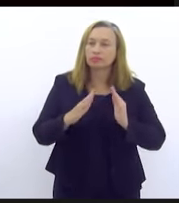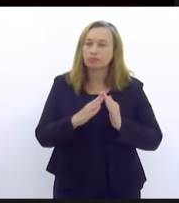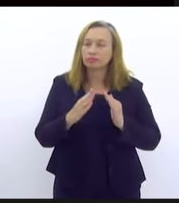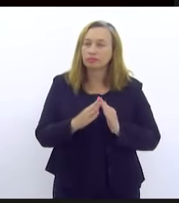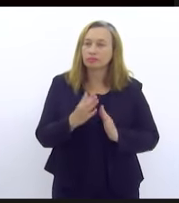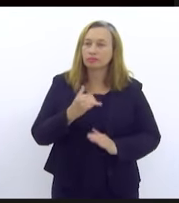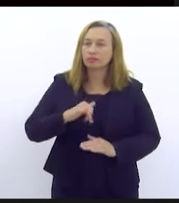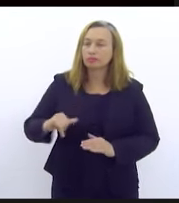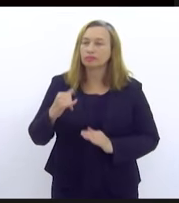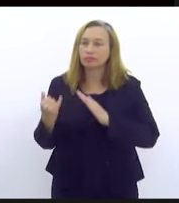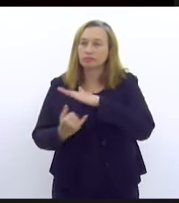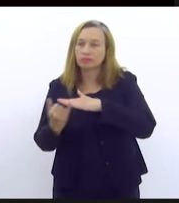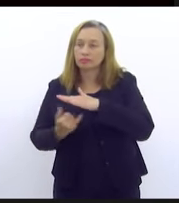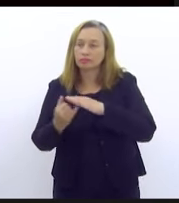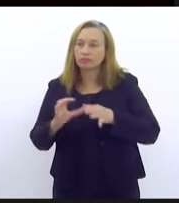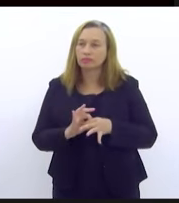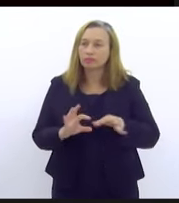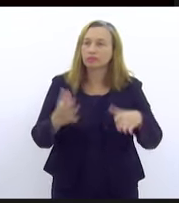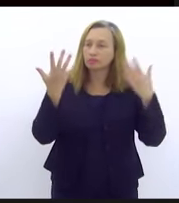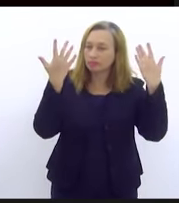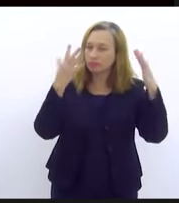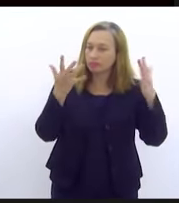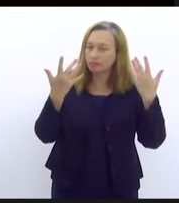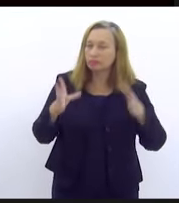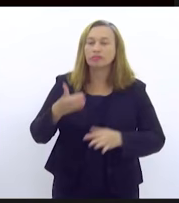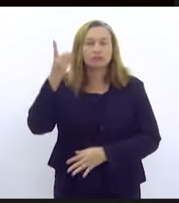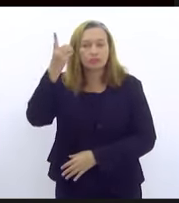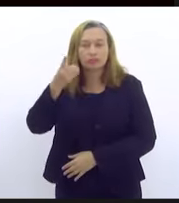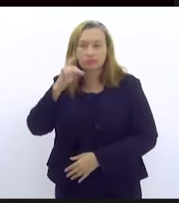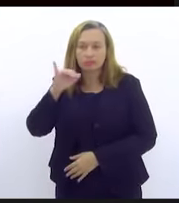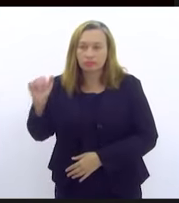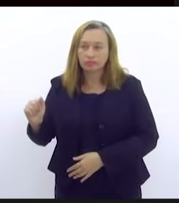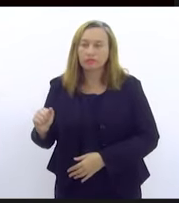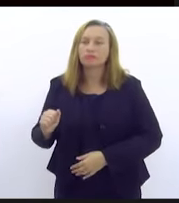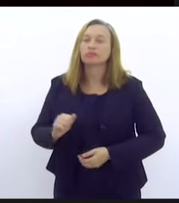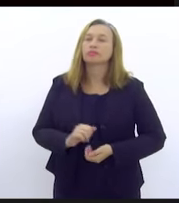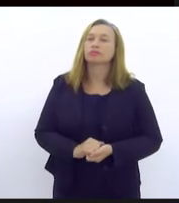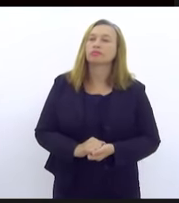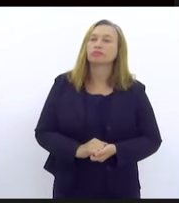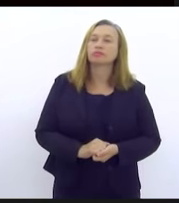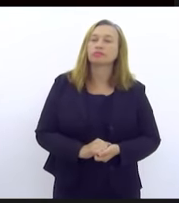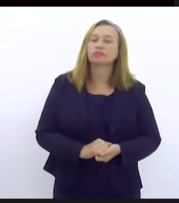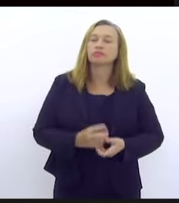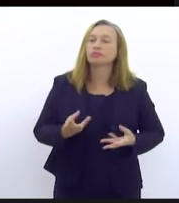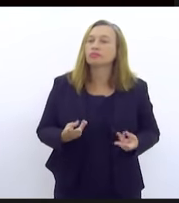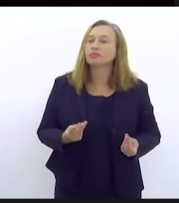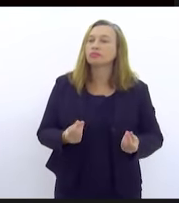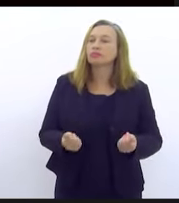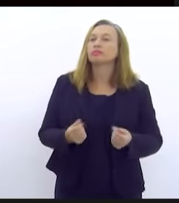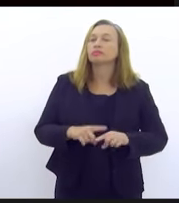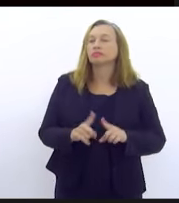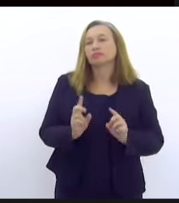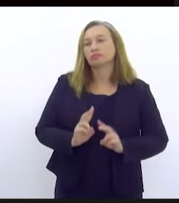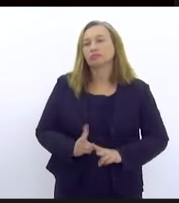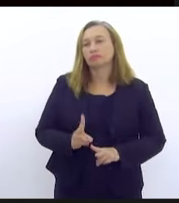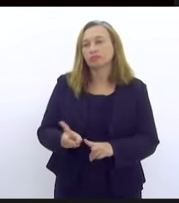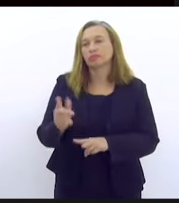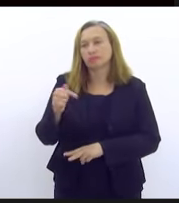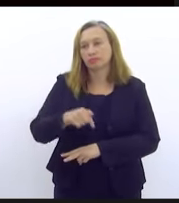do mundo jurídico. Então, parabéns à deputada Índia Armelau pela sua sensibilidade, mas eu continuo